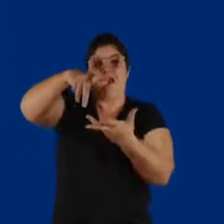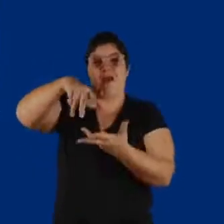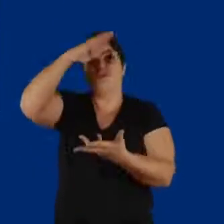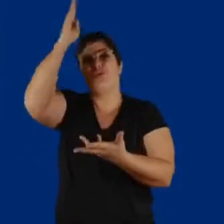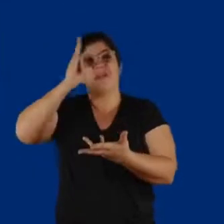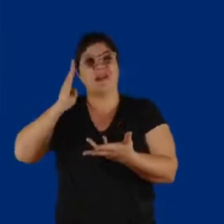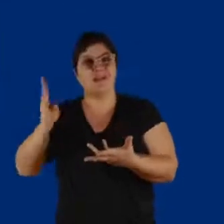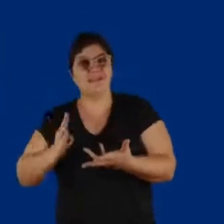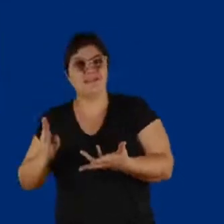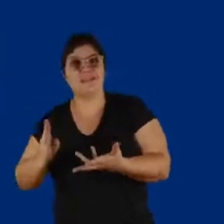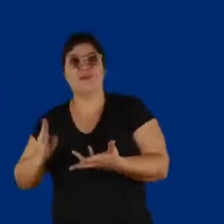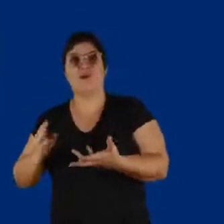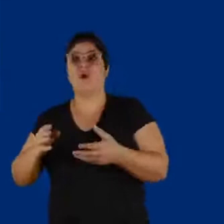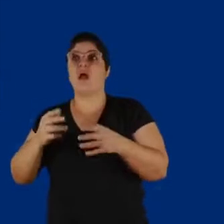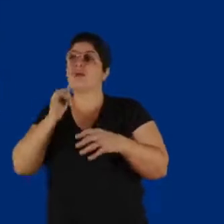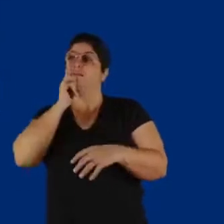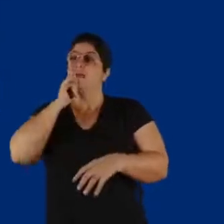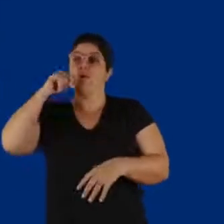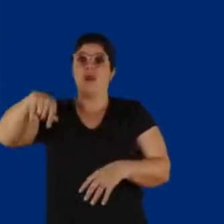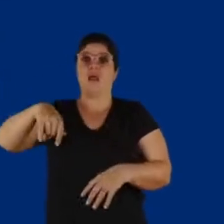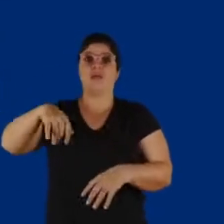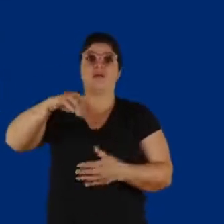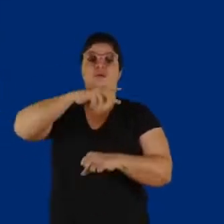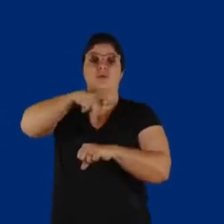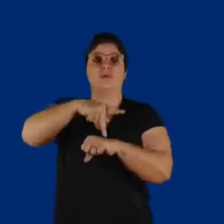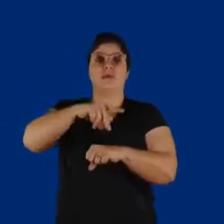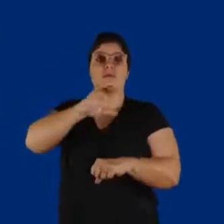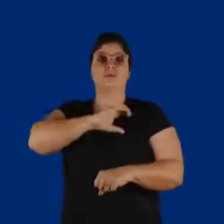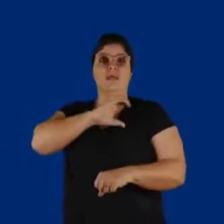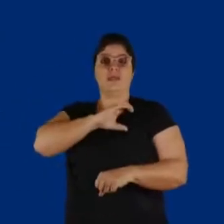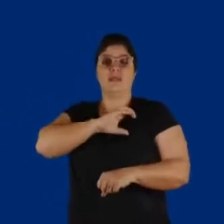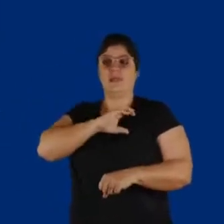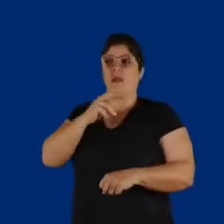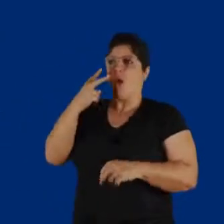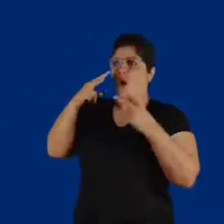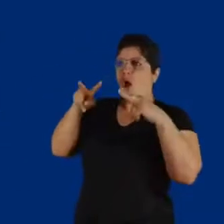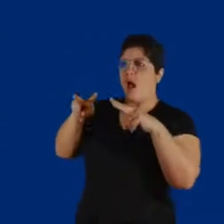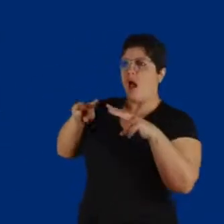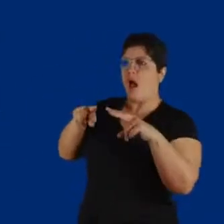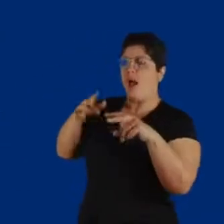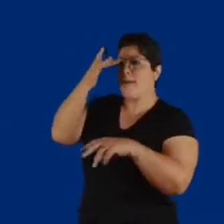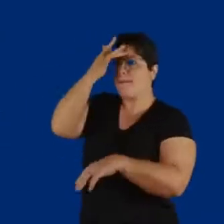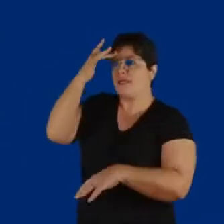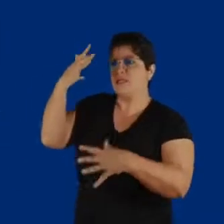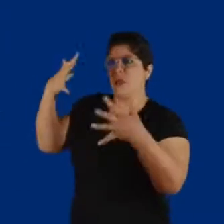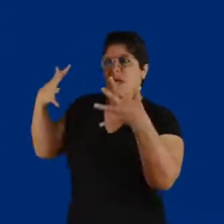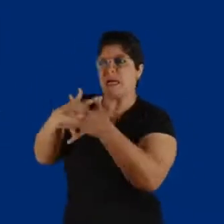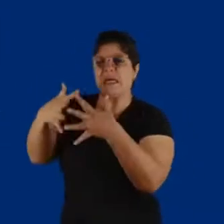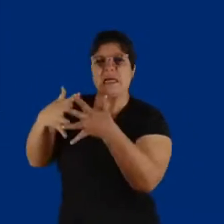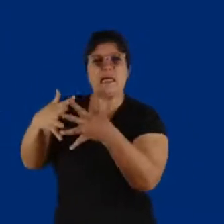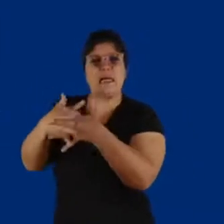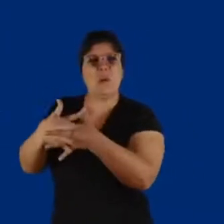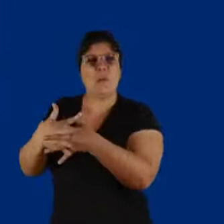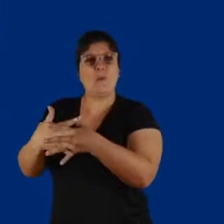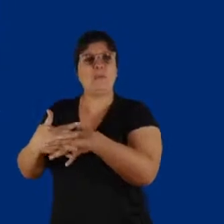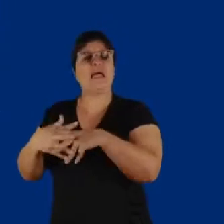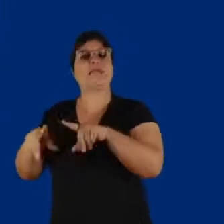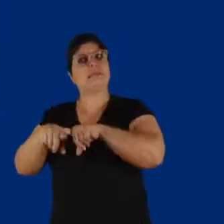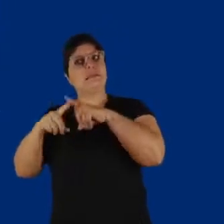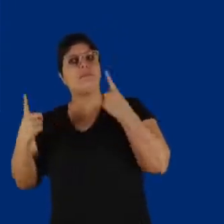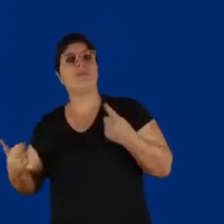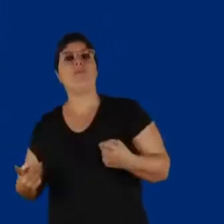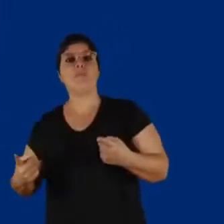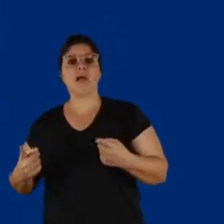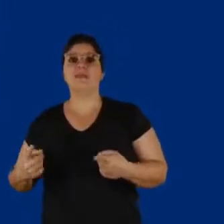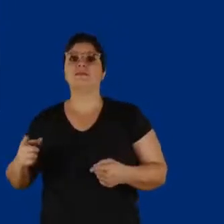são complexas e como elas formam a identidade é algo complexo e rico. Mas se eu estou falando com um psiquiatra que só